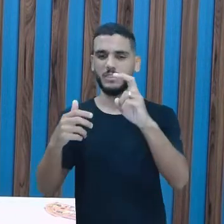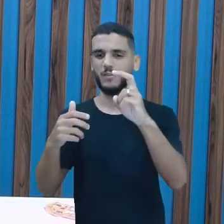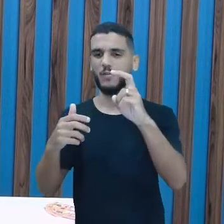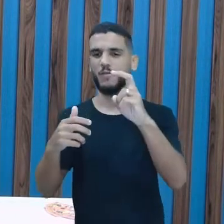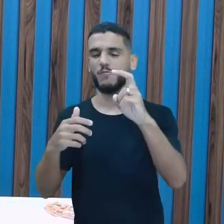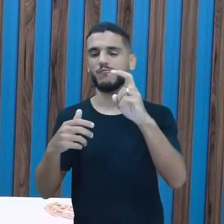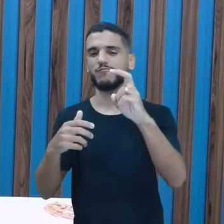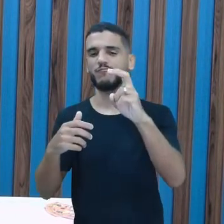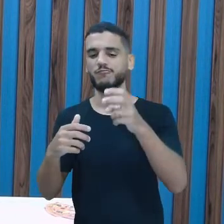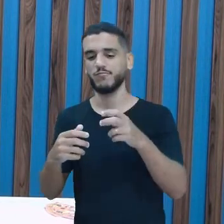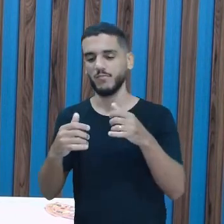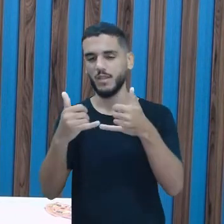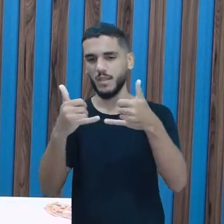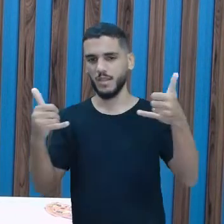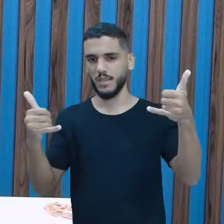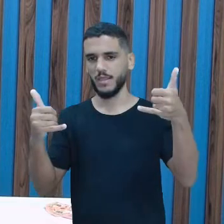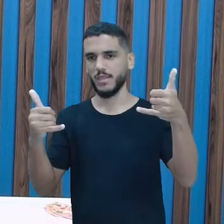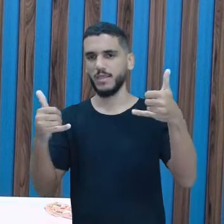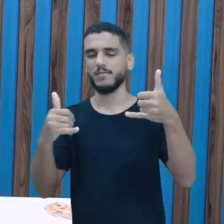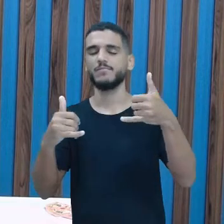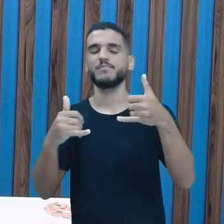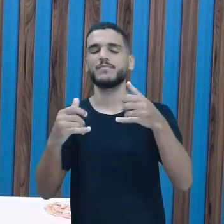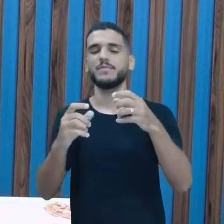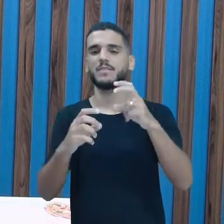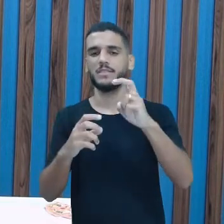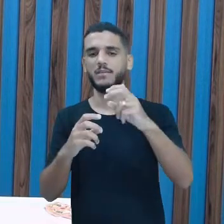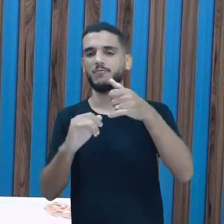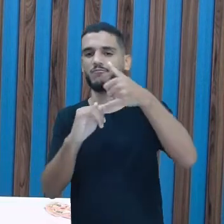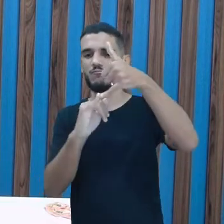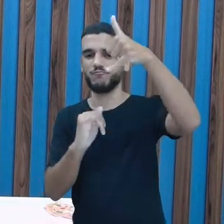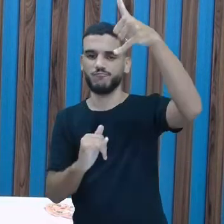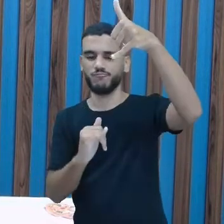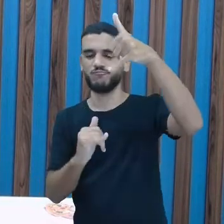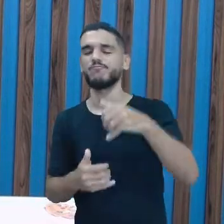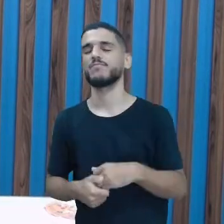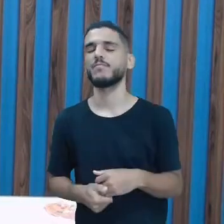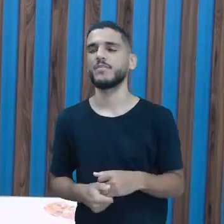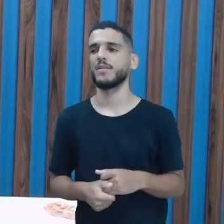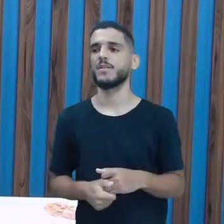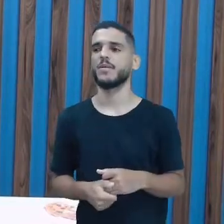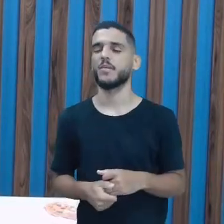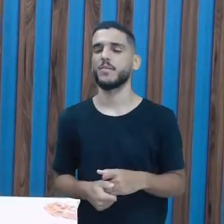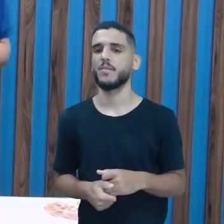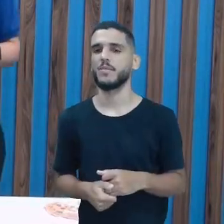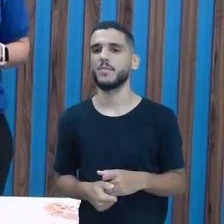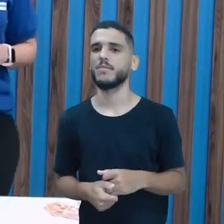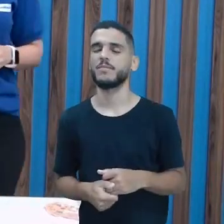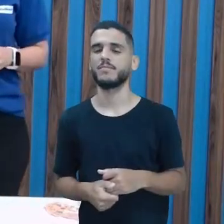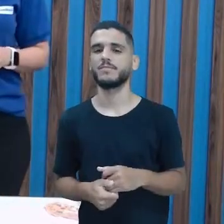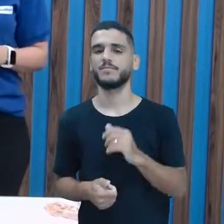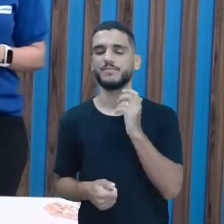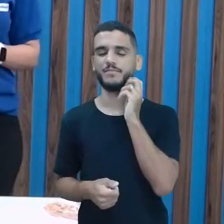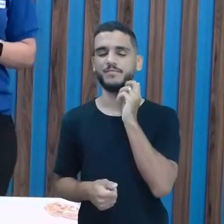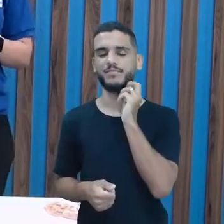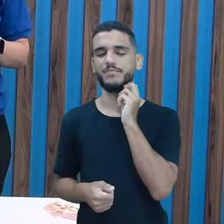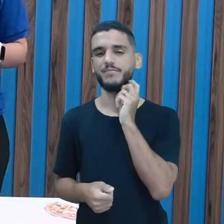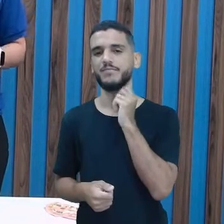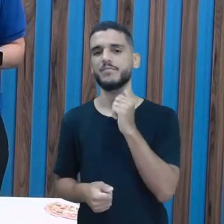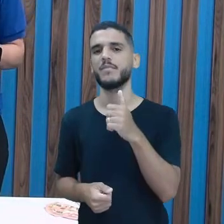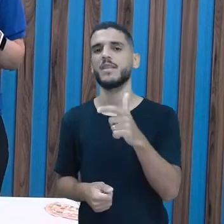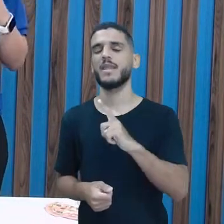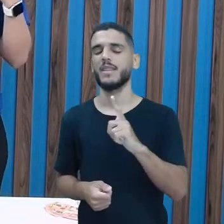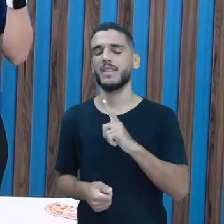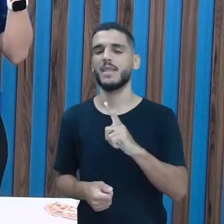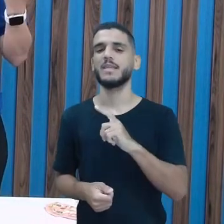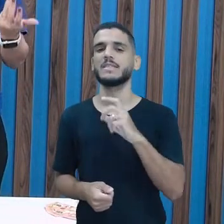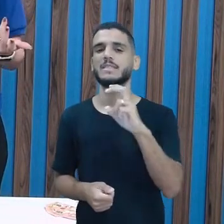e 5. Então, aqui, uma parte, 2, 3. Então, a terça parte, eu vou pegar aí, né, 5 ovos.